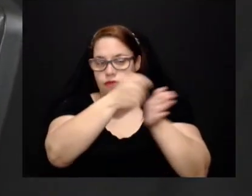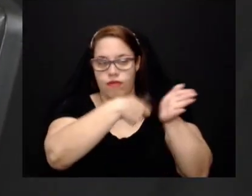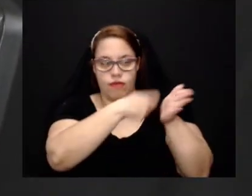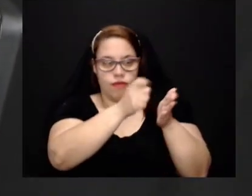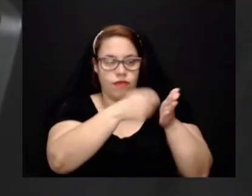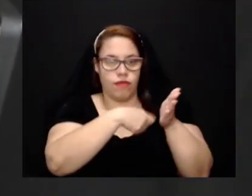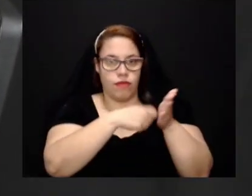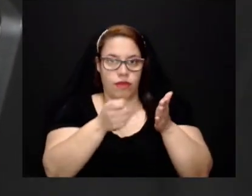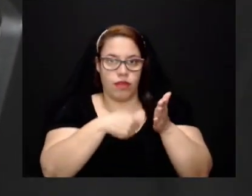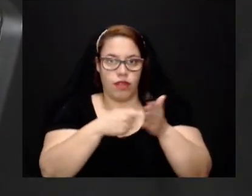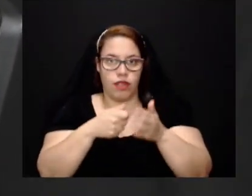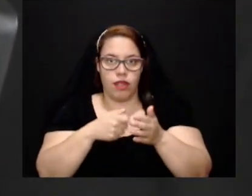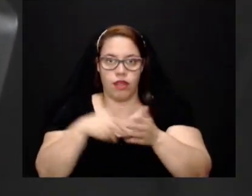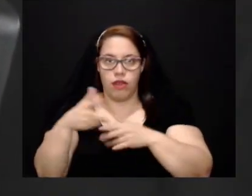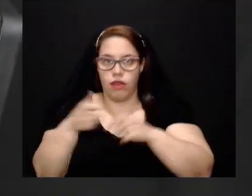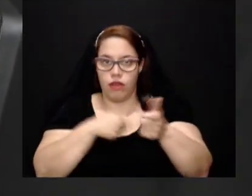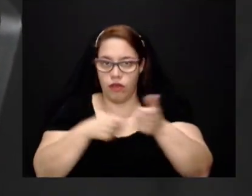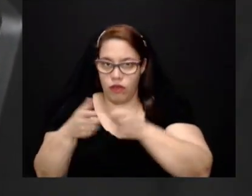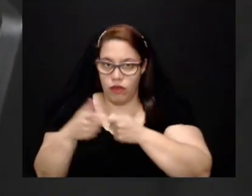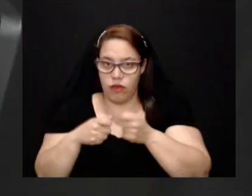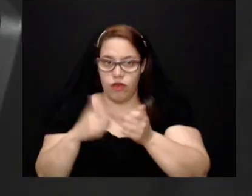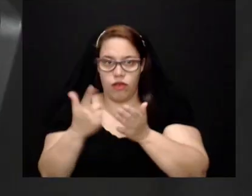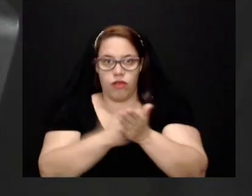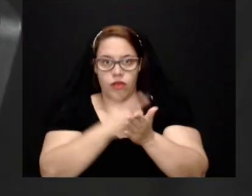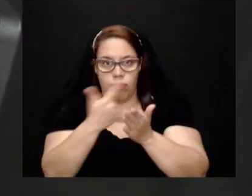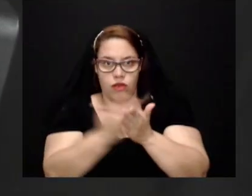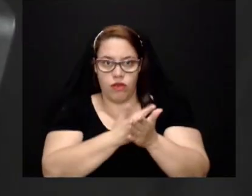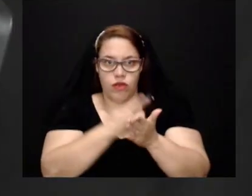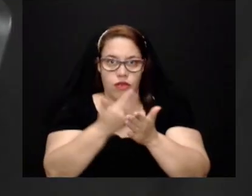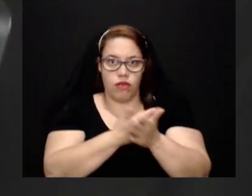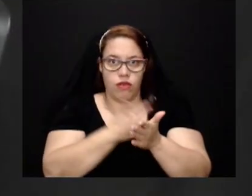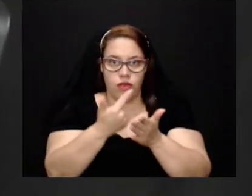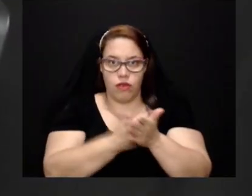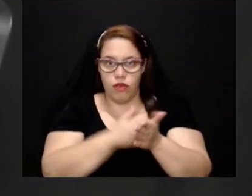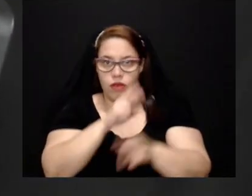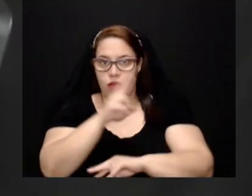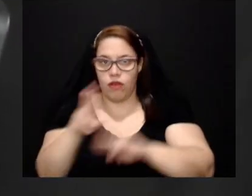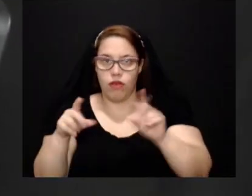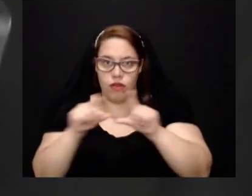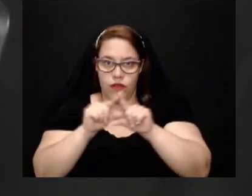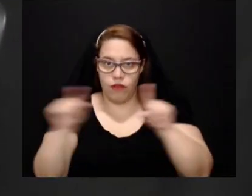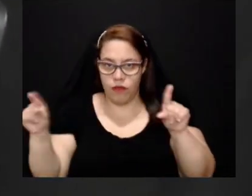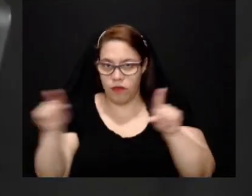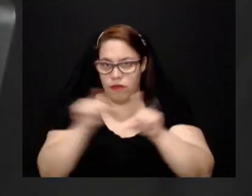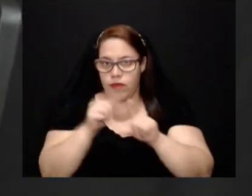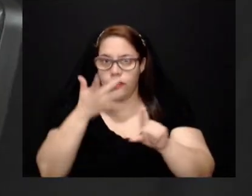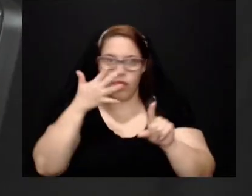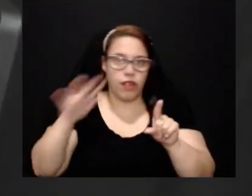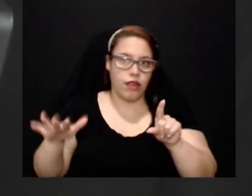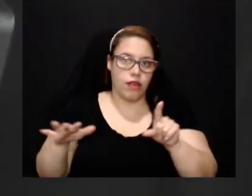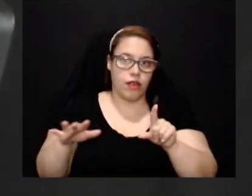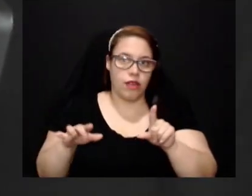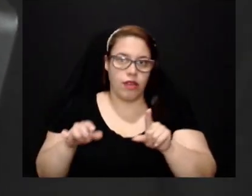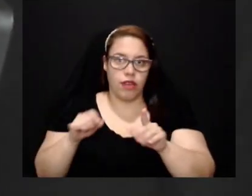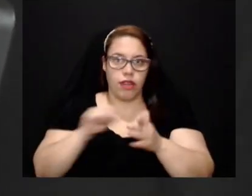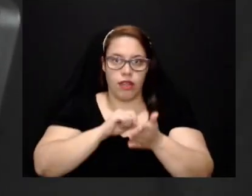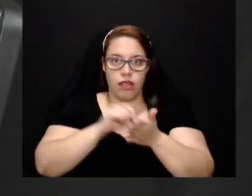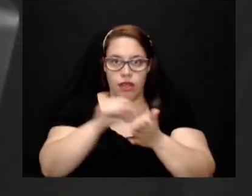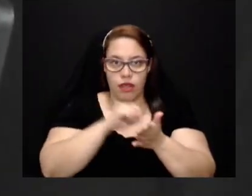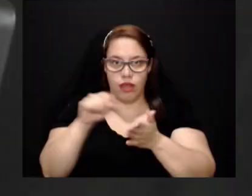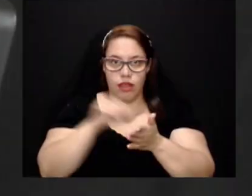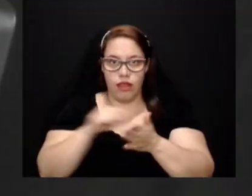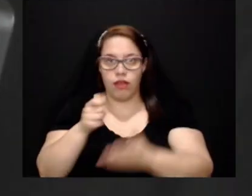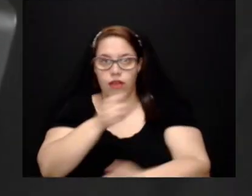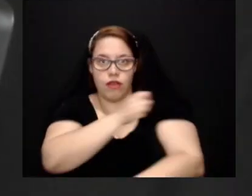eu arrancava folhas de revista, eu colocava nome completo de crianças na folha de revista, que seriam meus alunos,